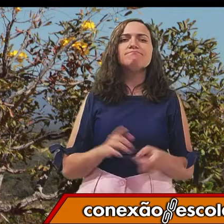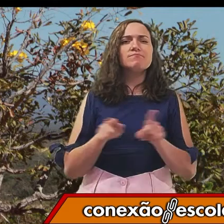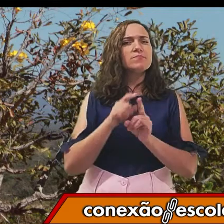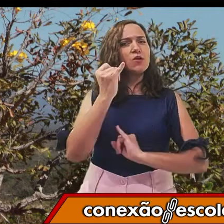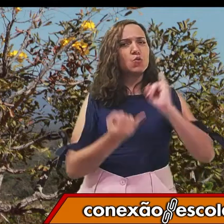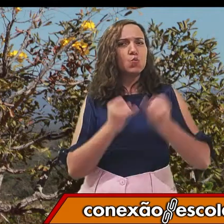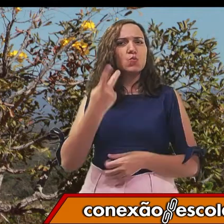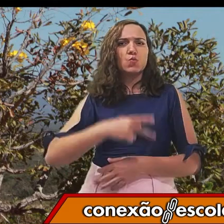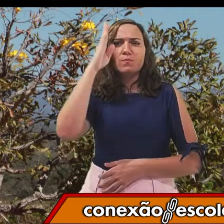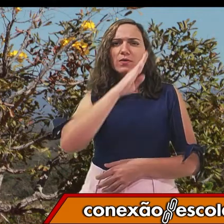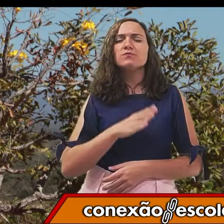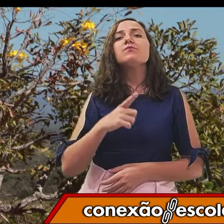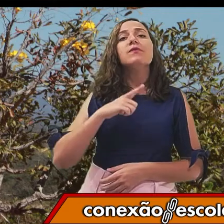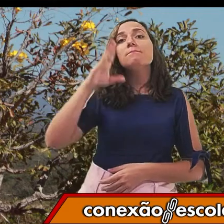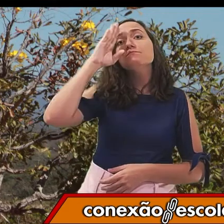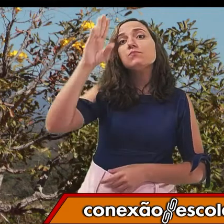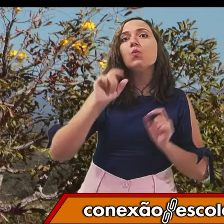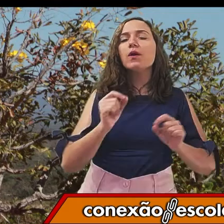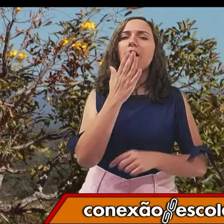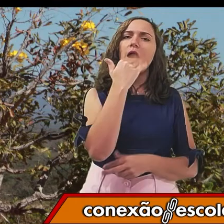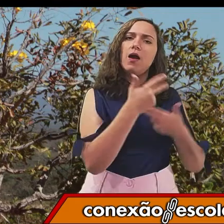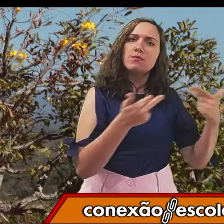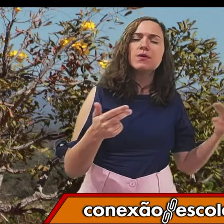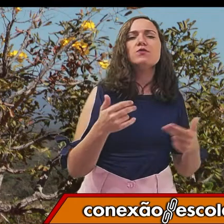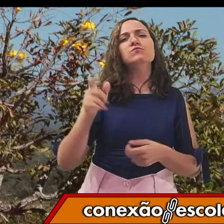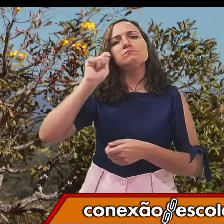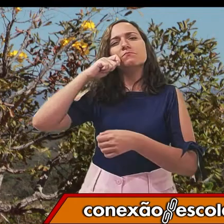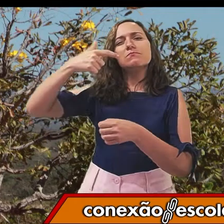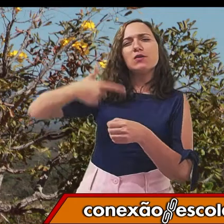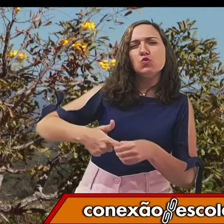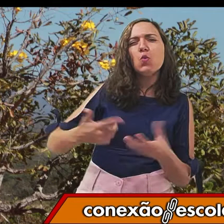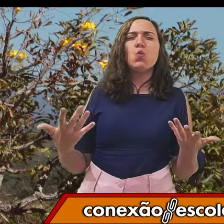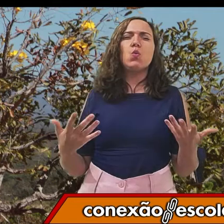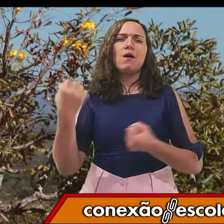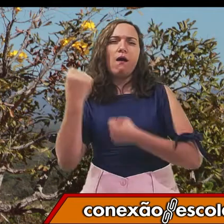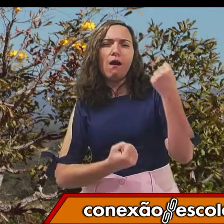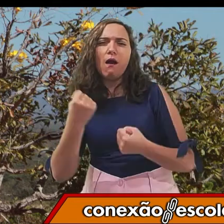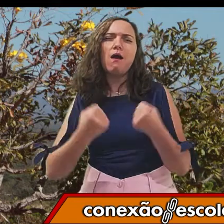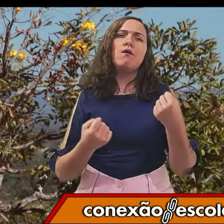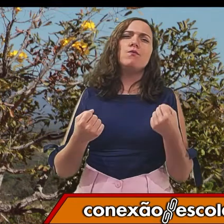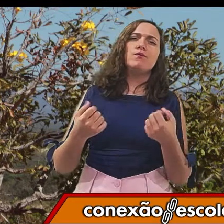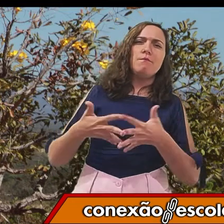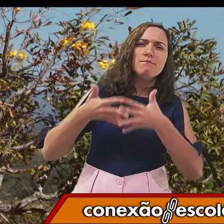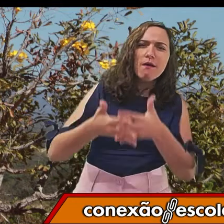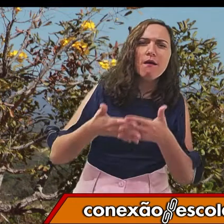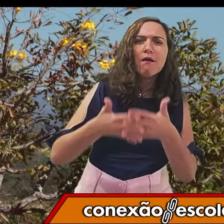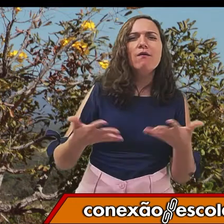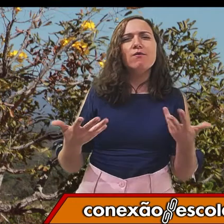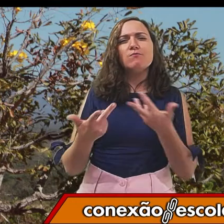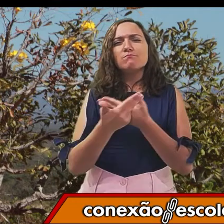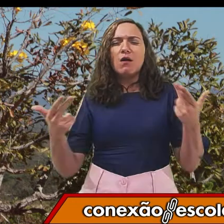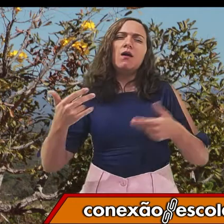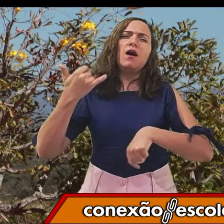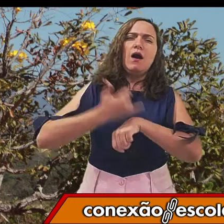produz principalmente alimentos, petróleo, carros, caminhões, equipamentos elétricos, aço